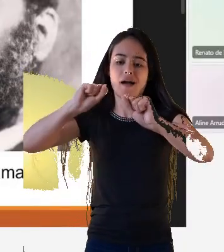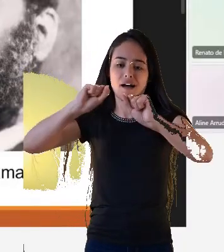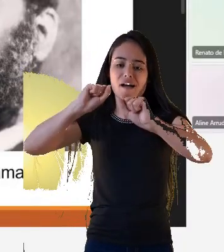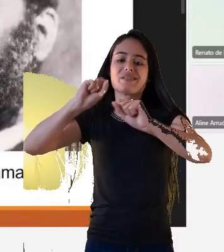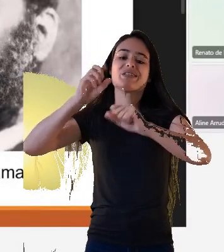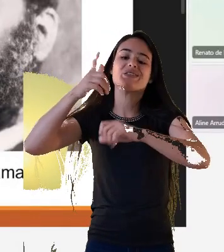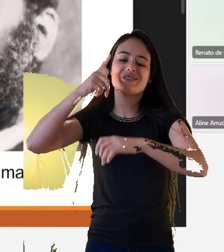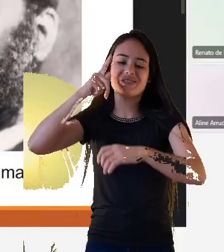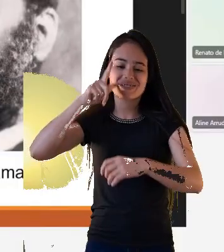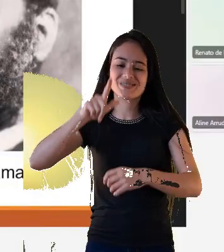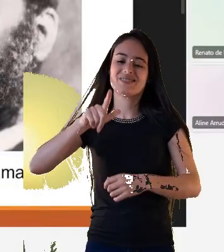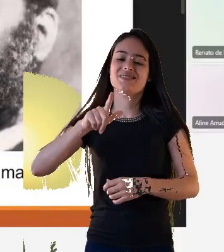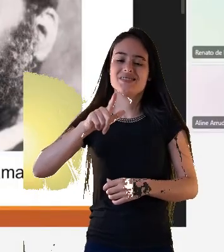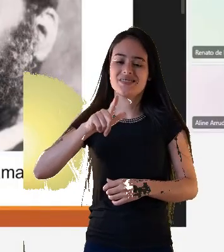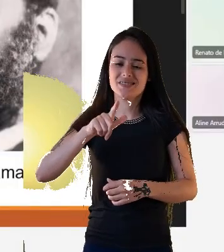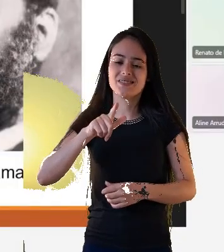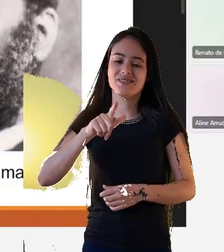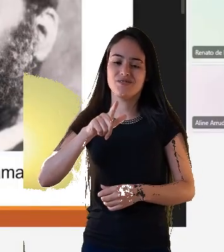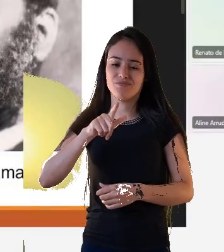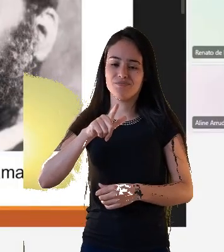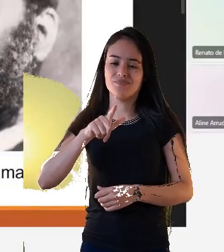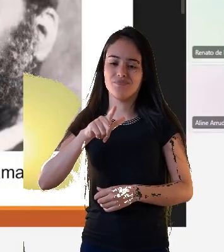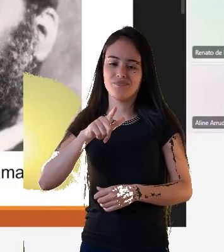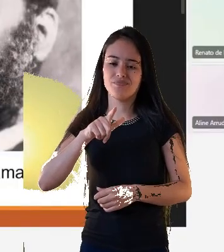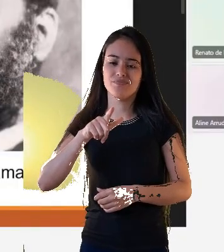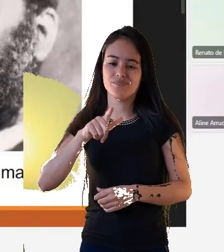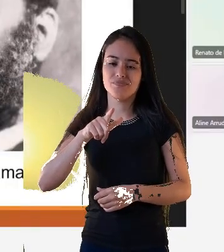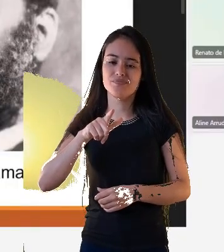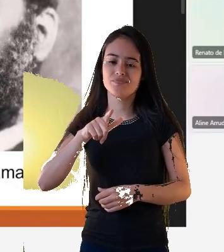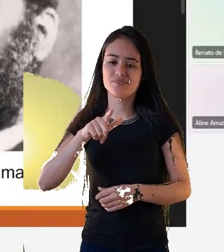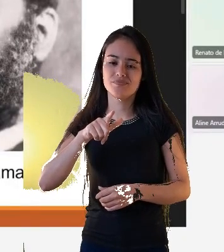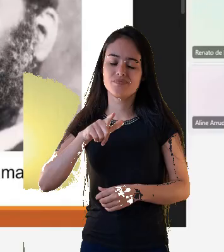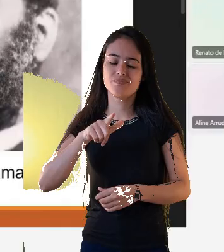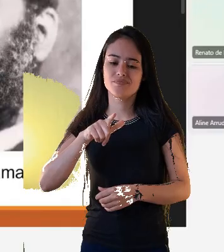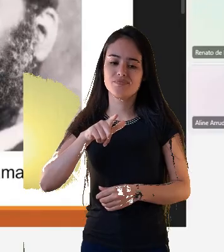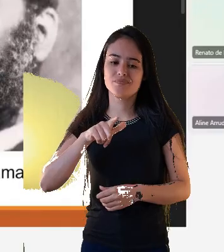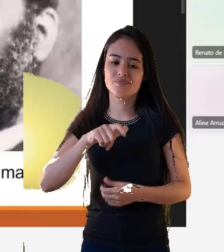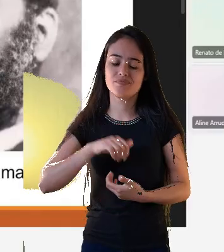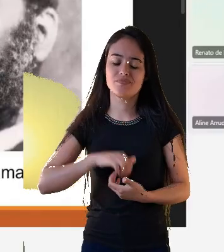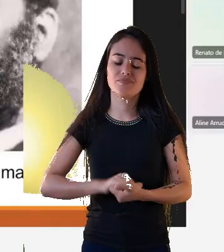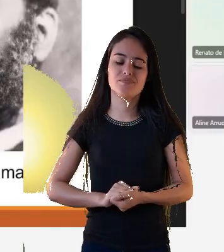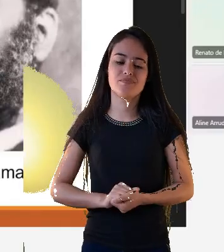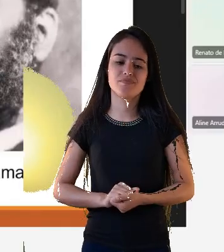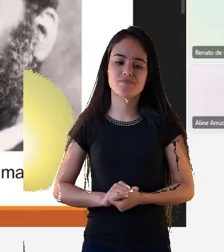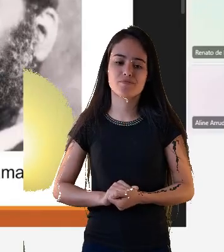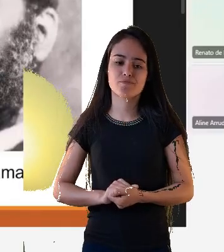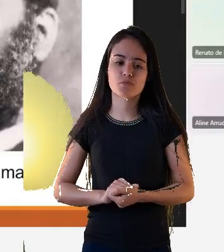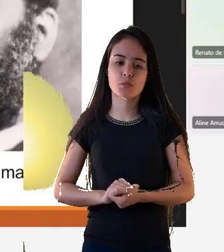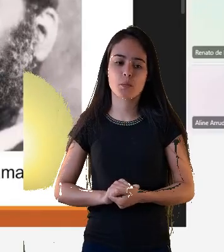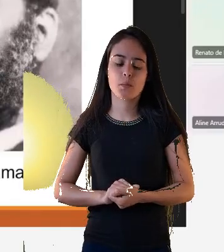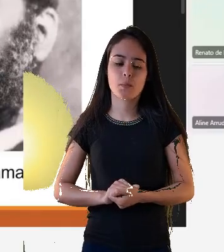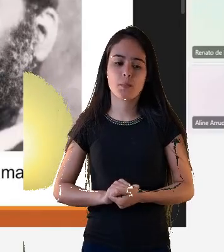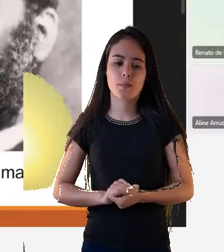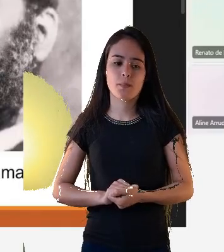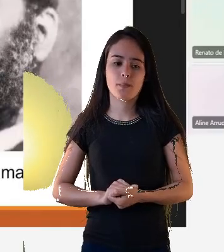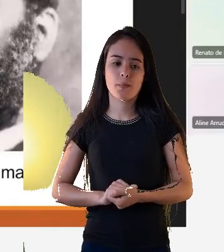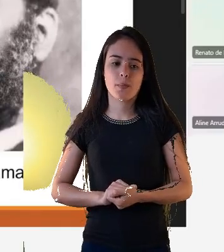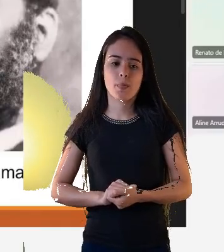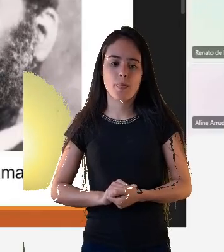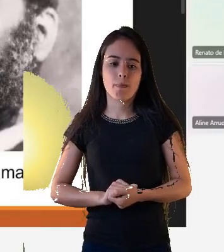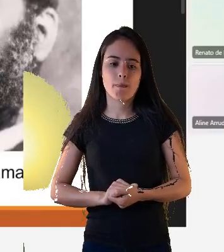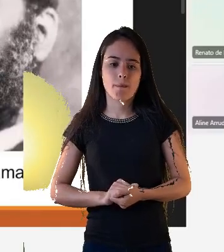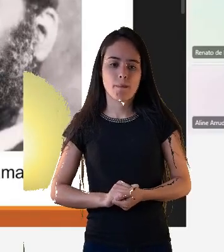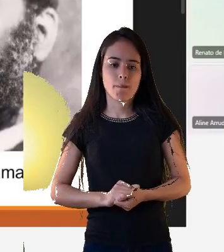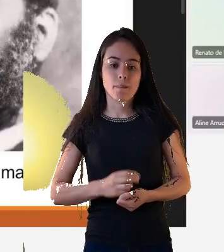ele era crime, né? Ele lutou pela sua liberdade, né? E conseguiu libertar não só